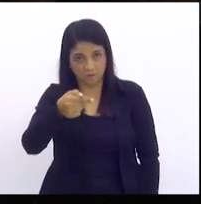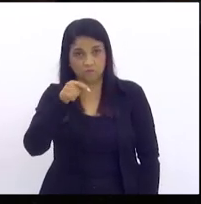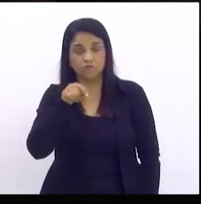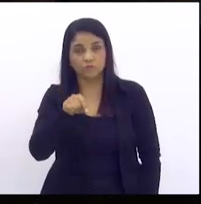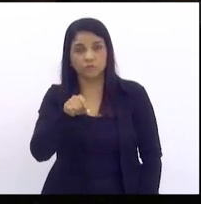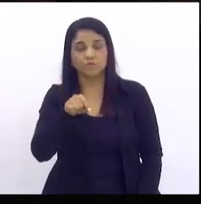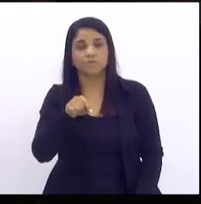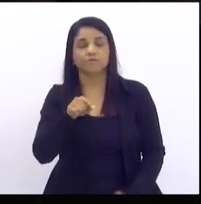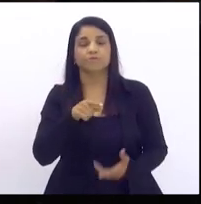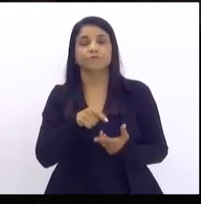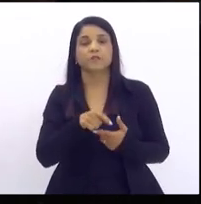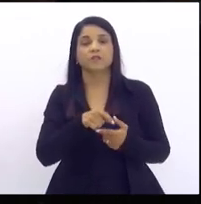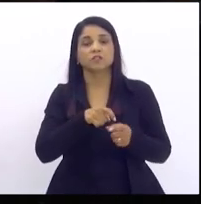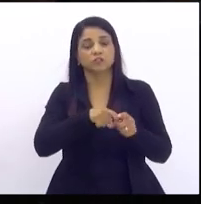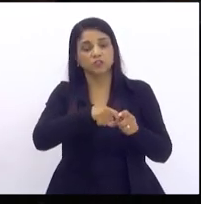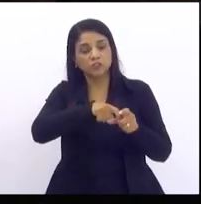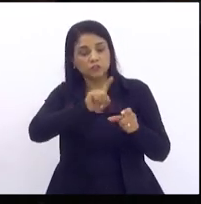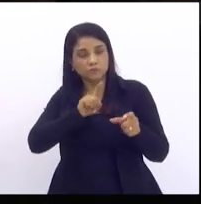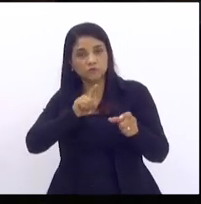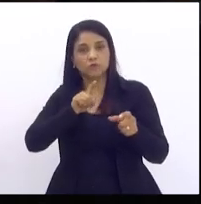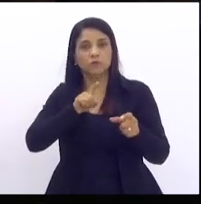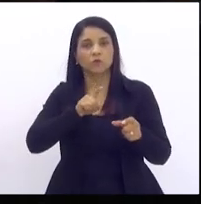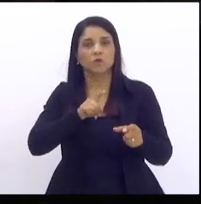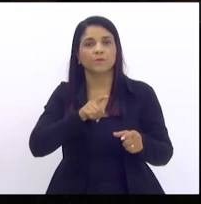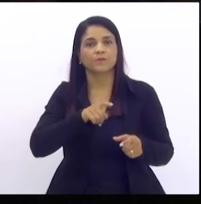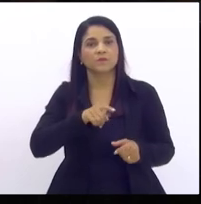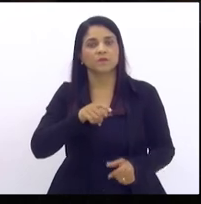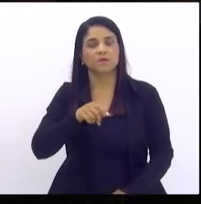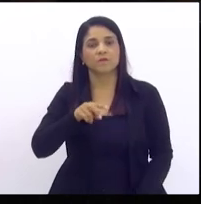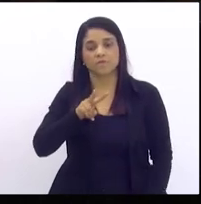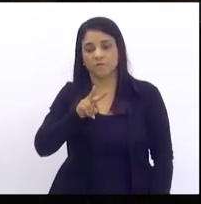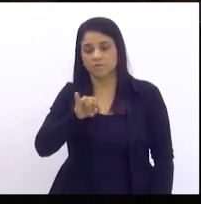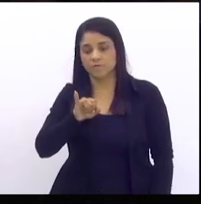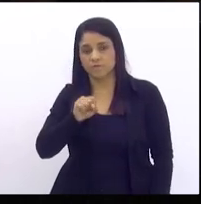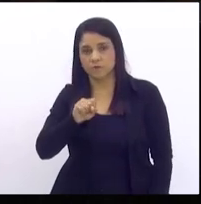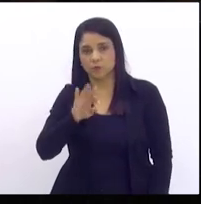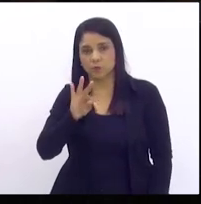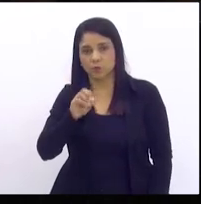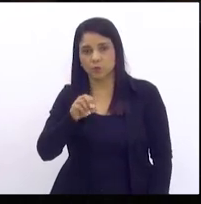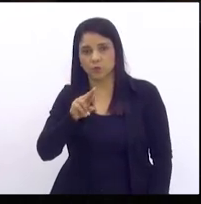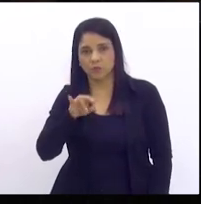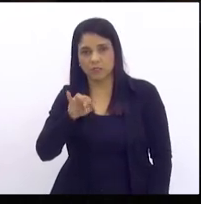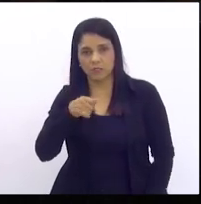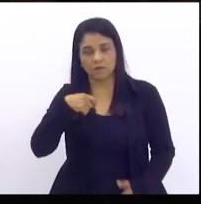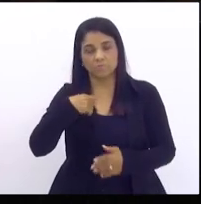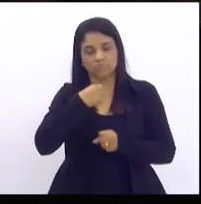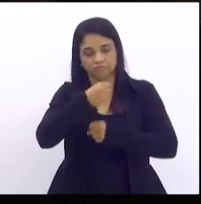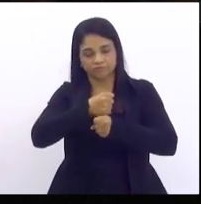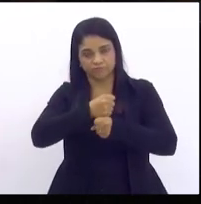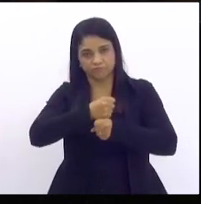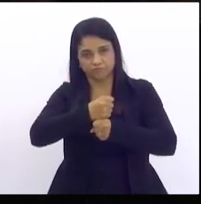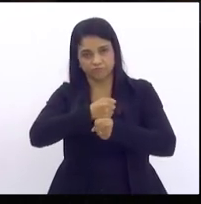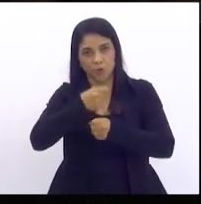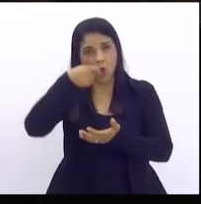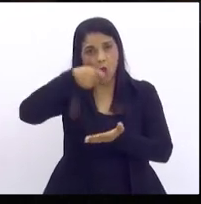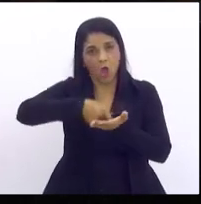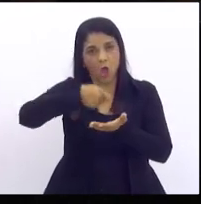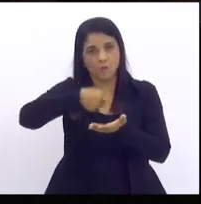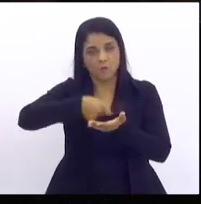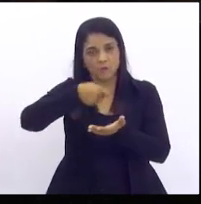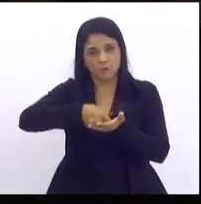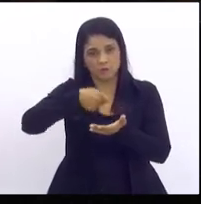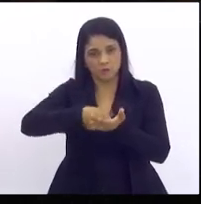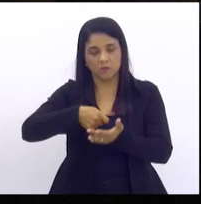nós desvinculamos a vistoria anual da obrigatoriedade de pagamento do